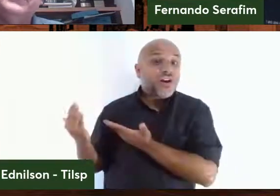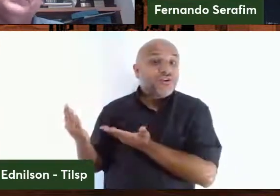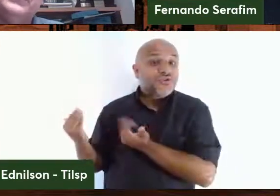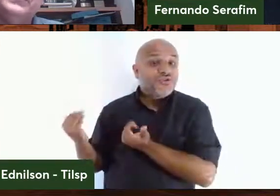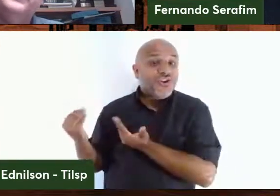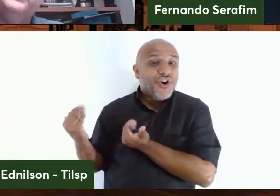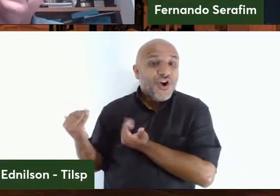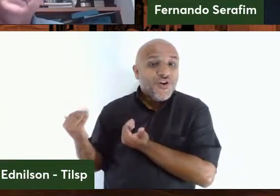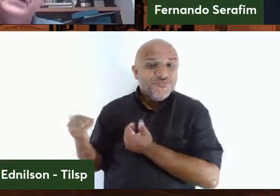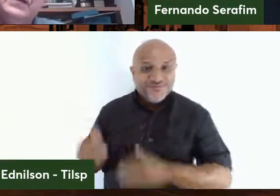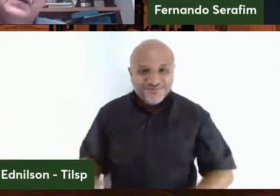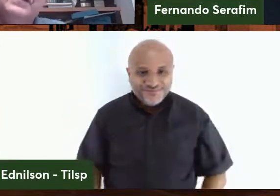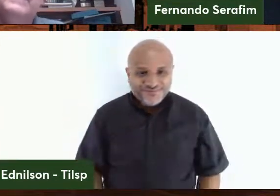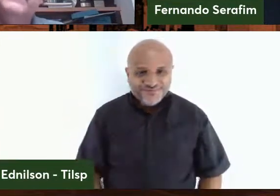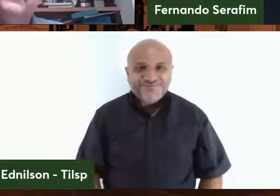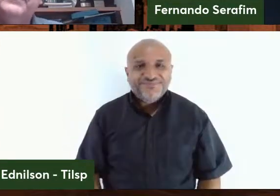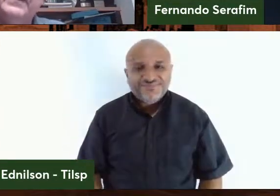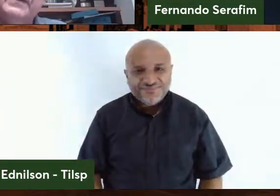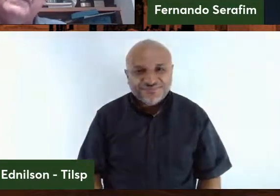desde a minha juventude.